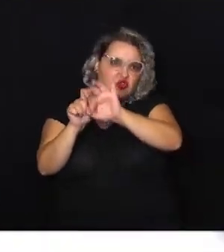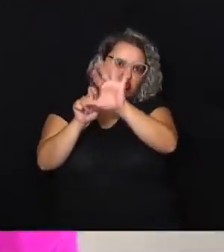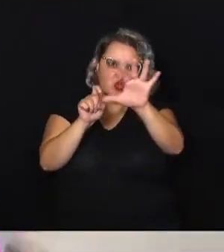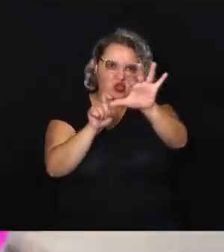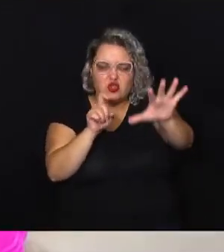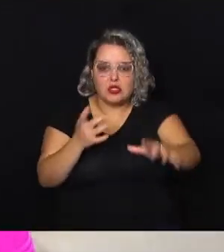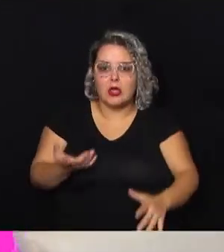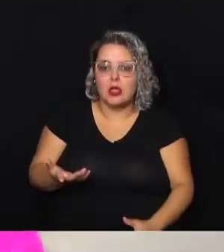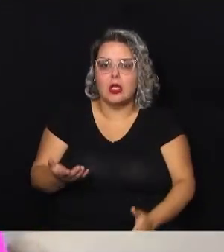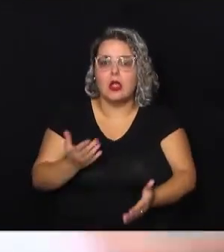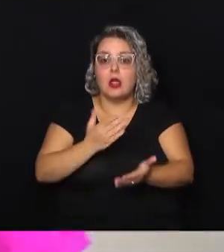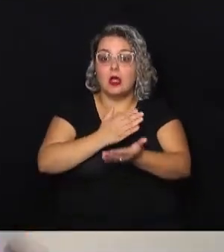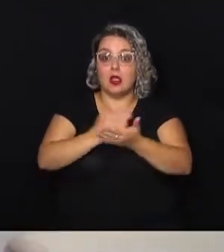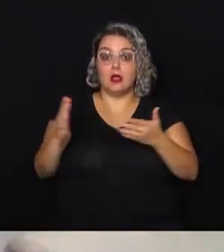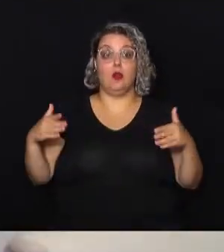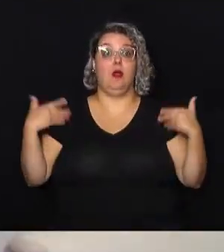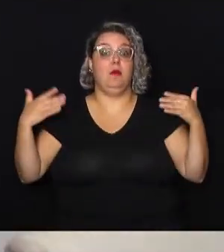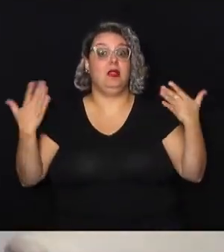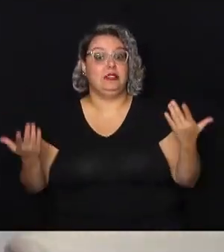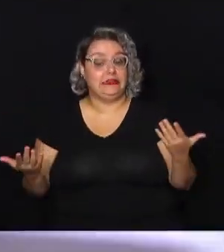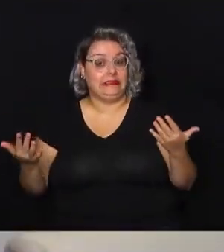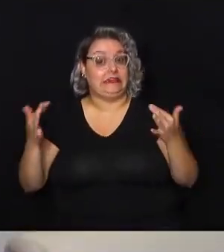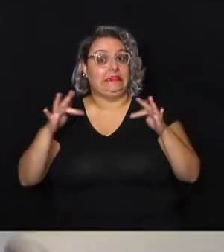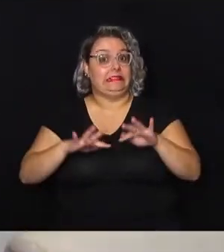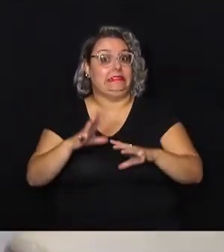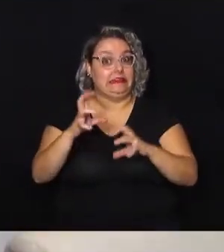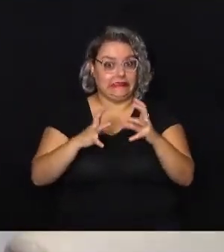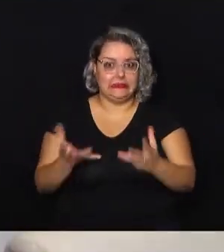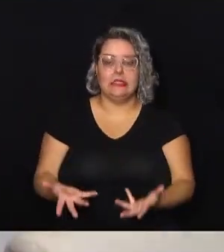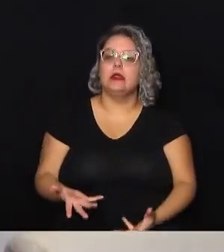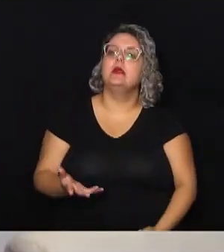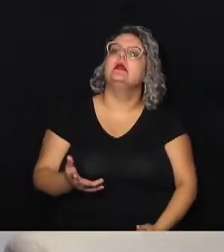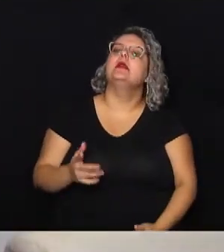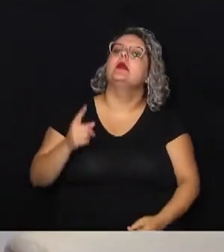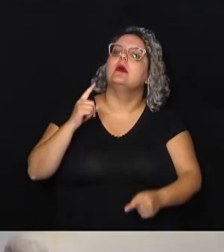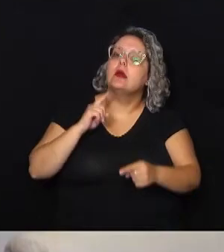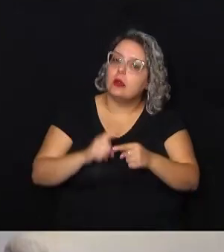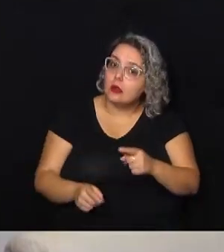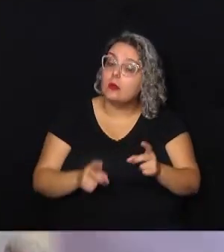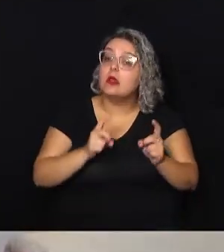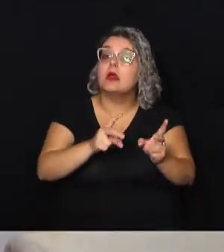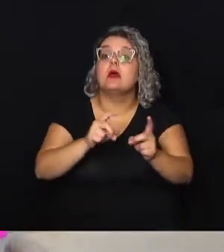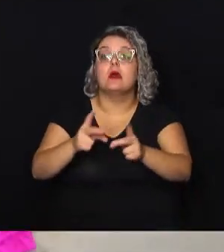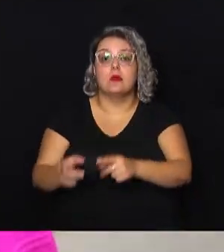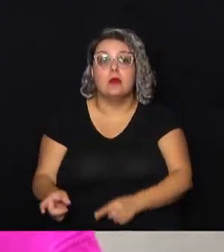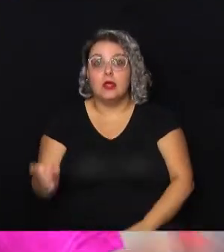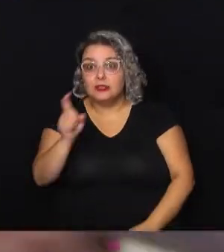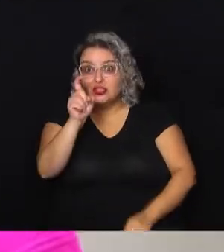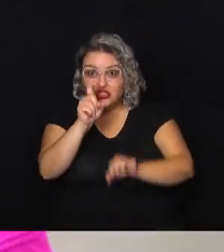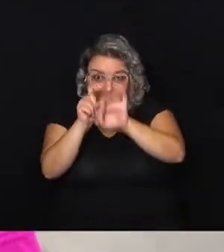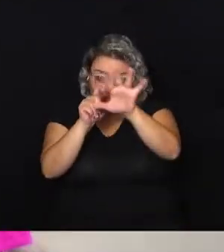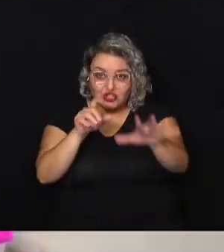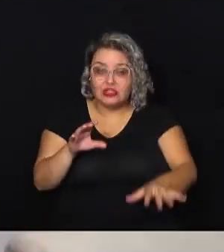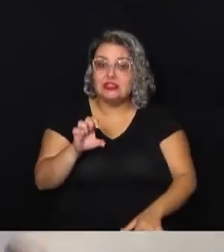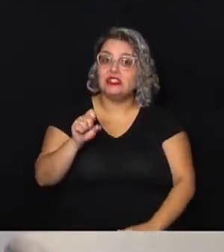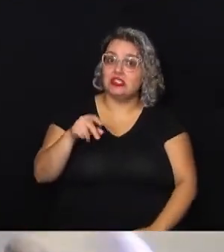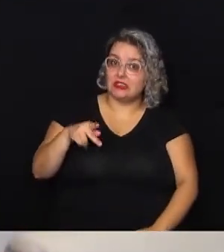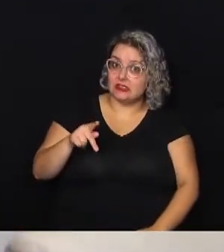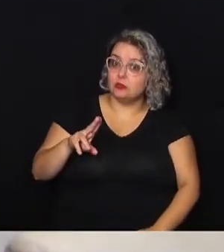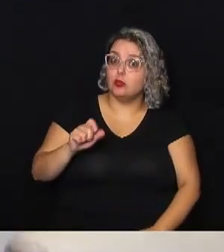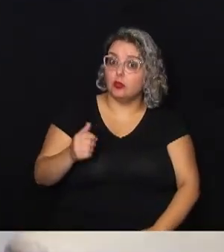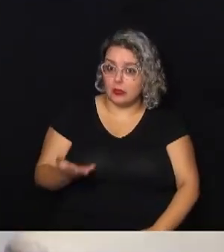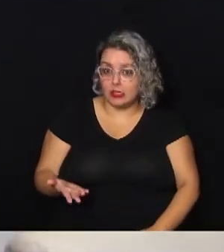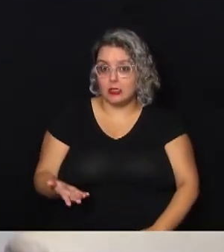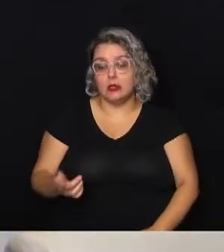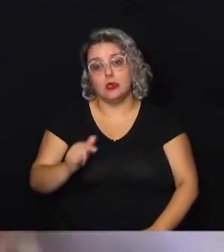que começa na alegria e termina na briga. Então é proibido a comercialização e a gente pede para que